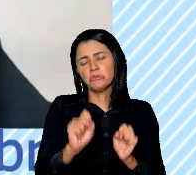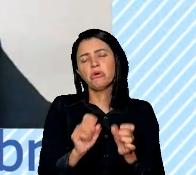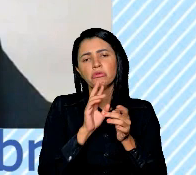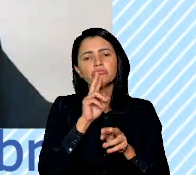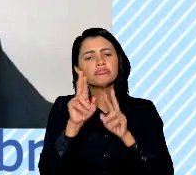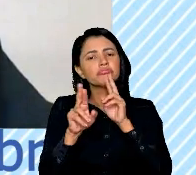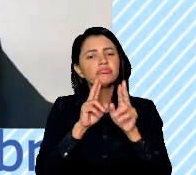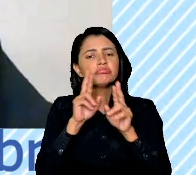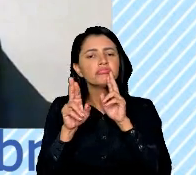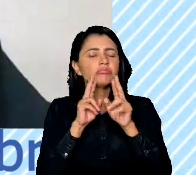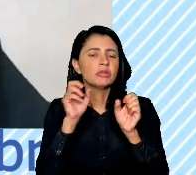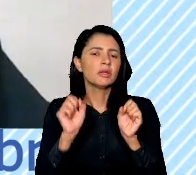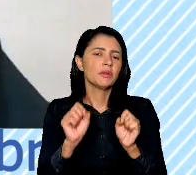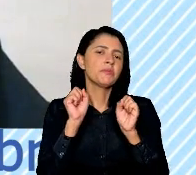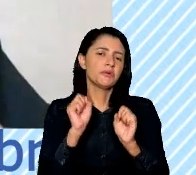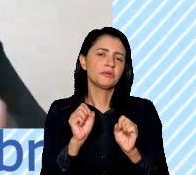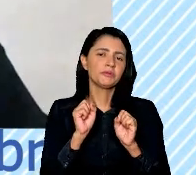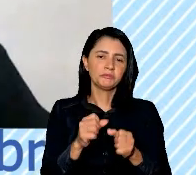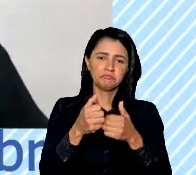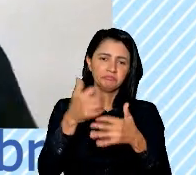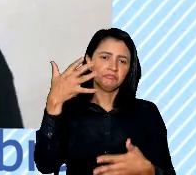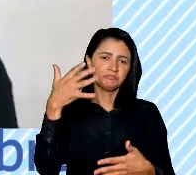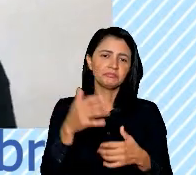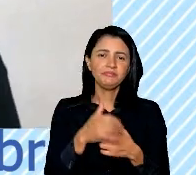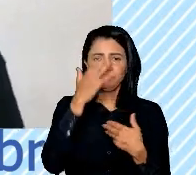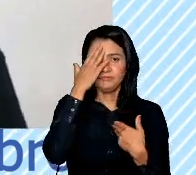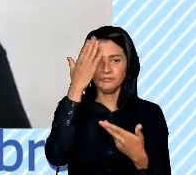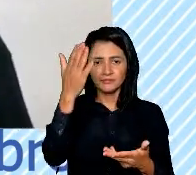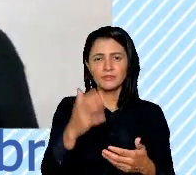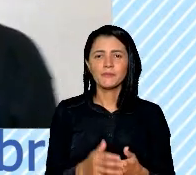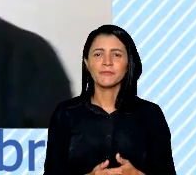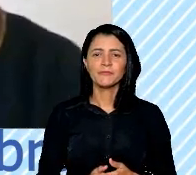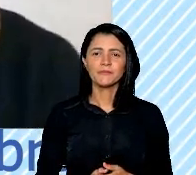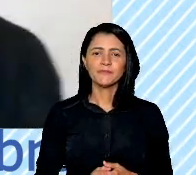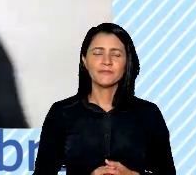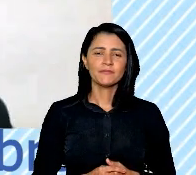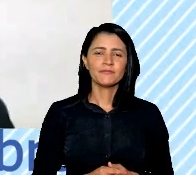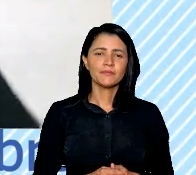que sejam formuladas no chat. Muito obrigada.